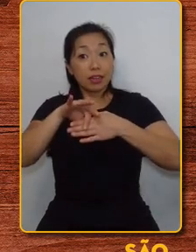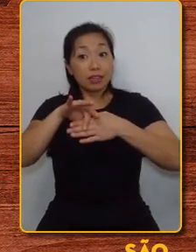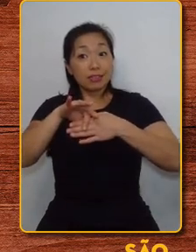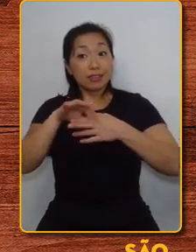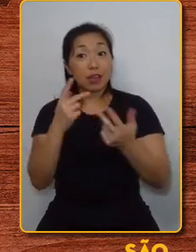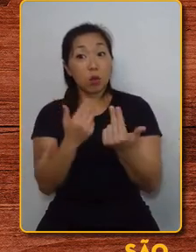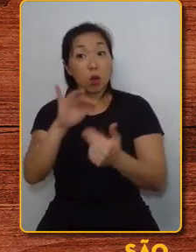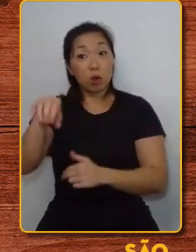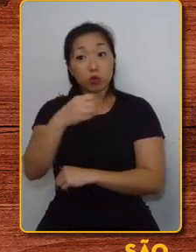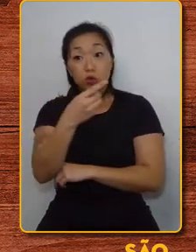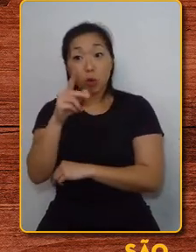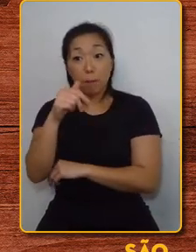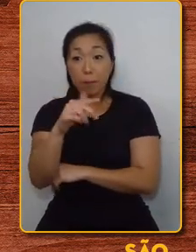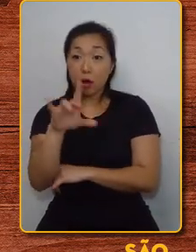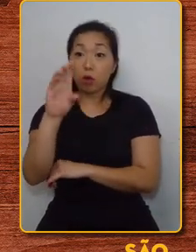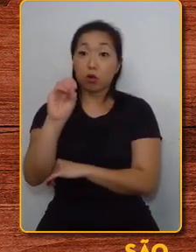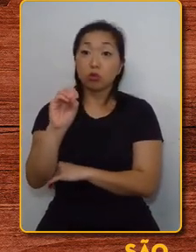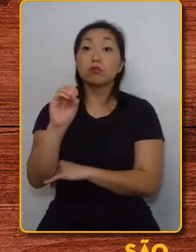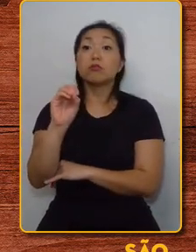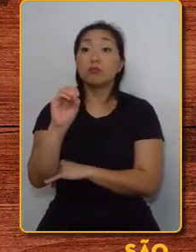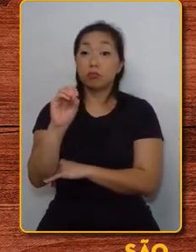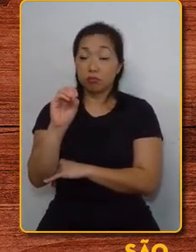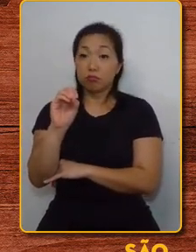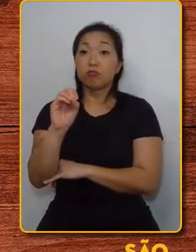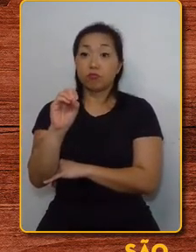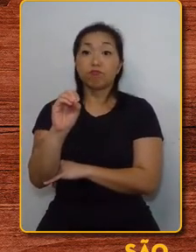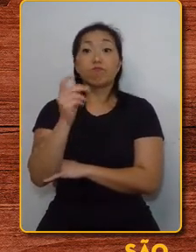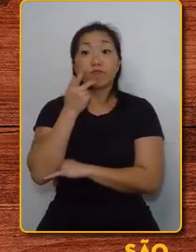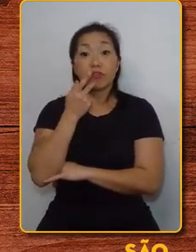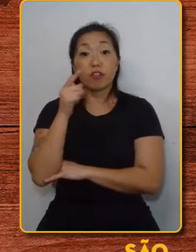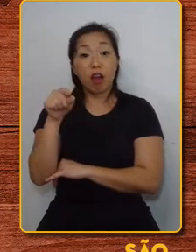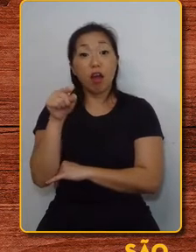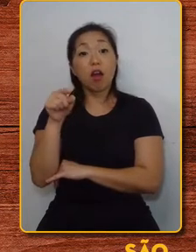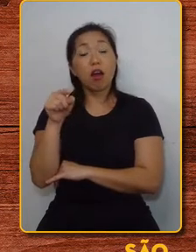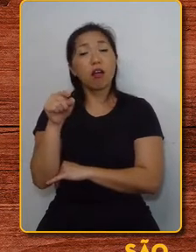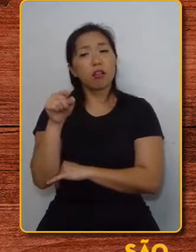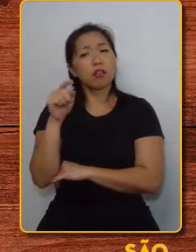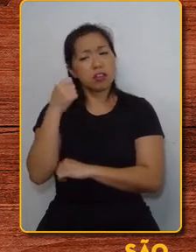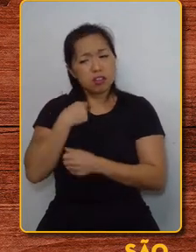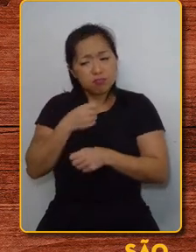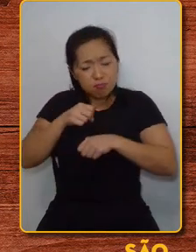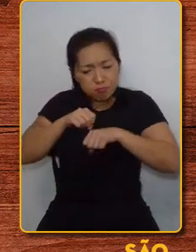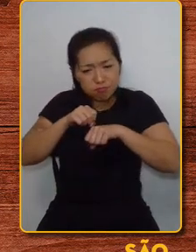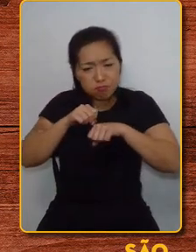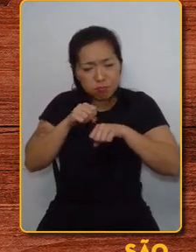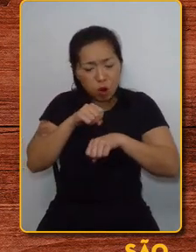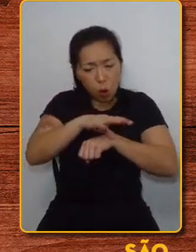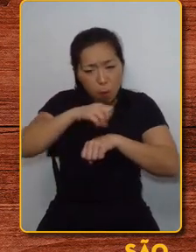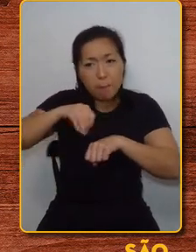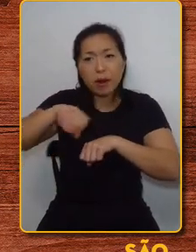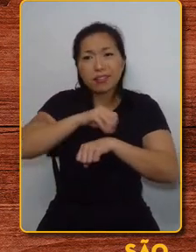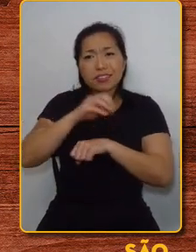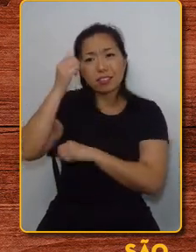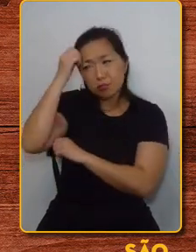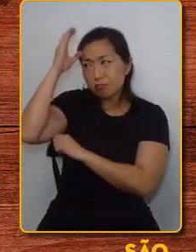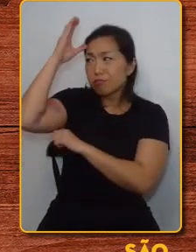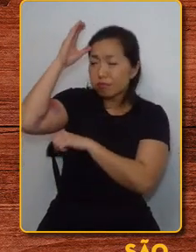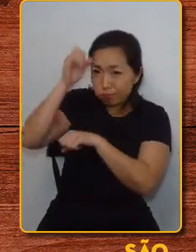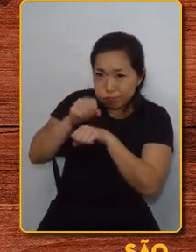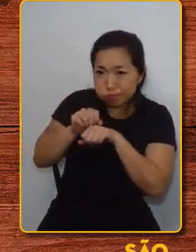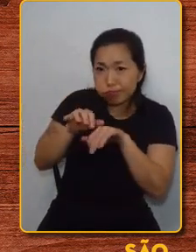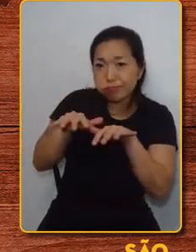vem aqui, diz, não só traz esse saber popular, mas traz um